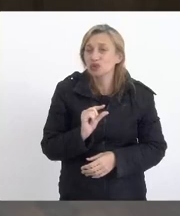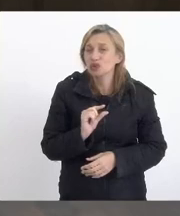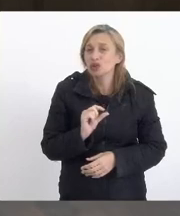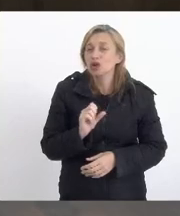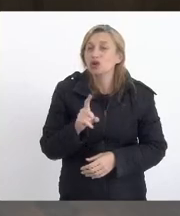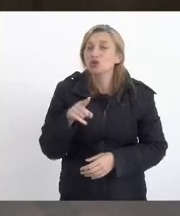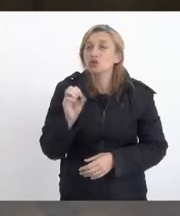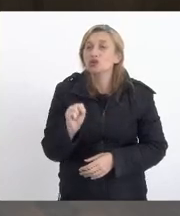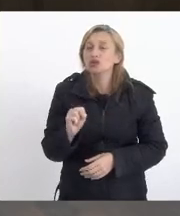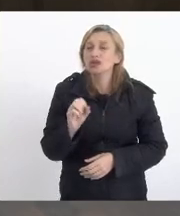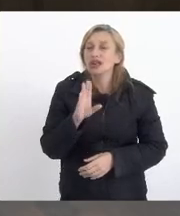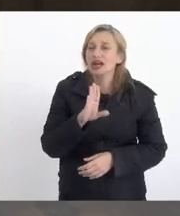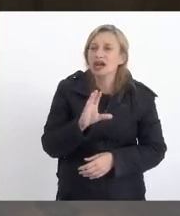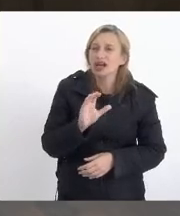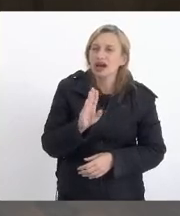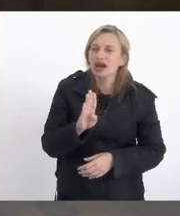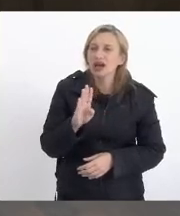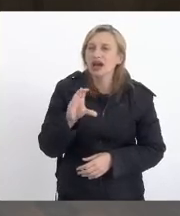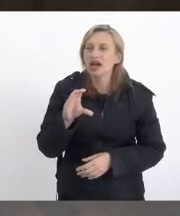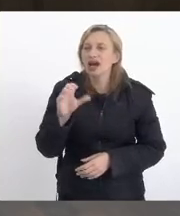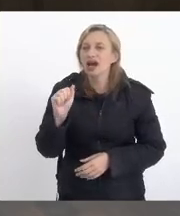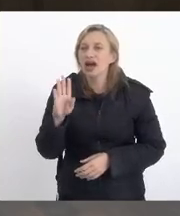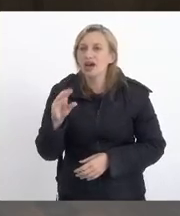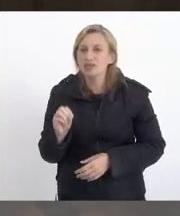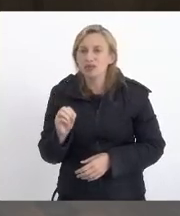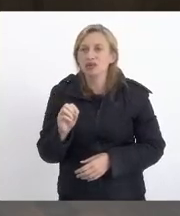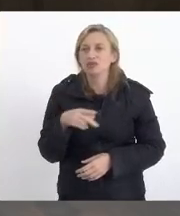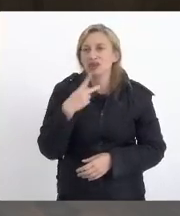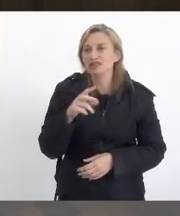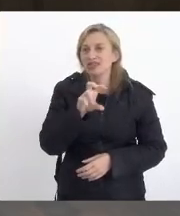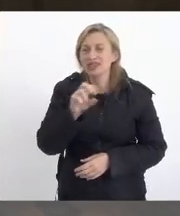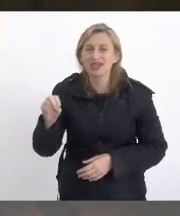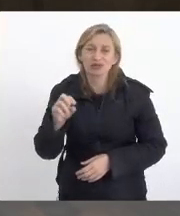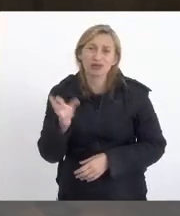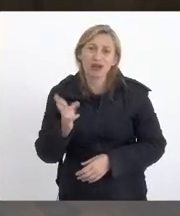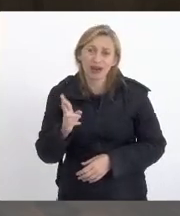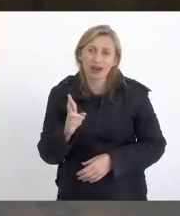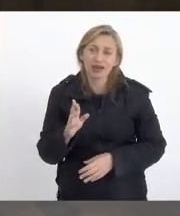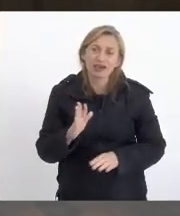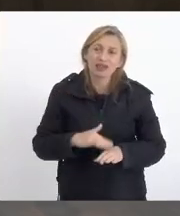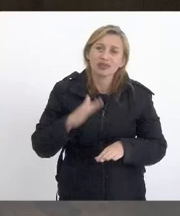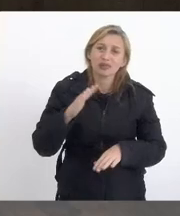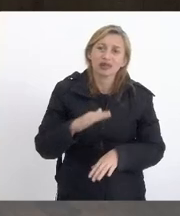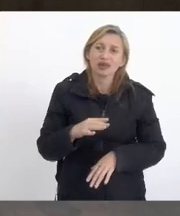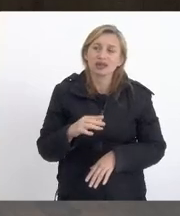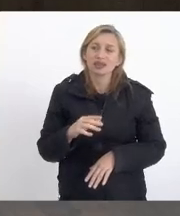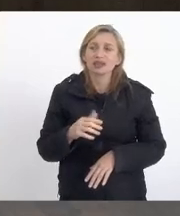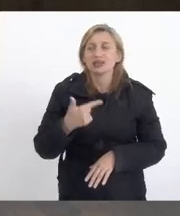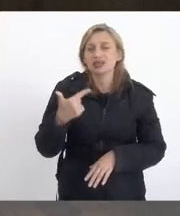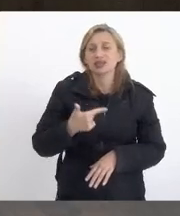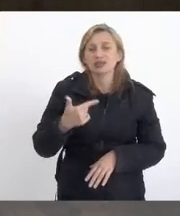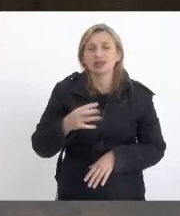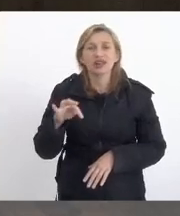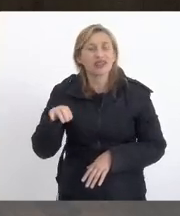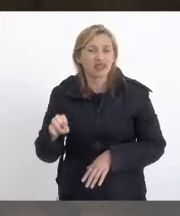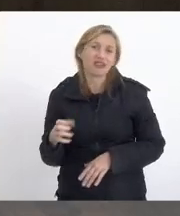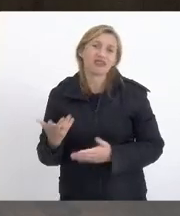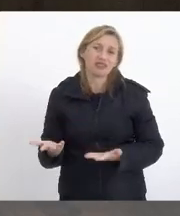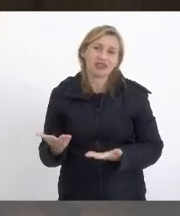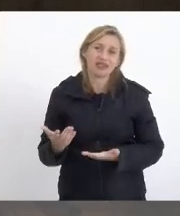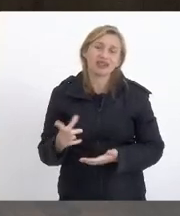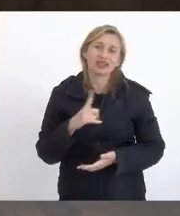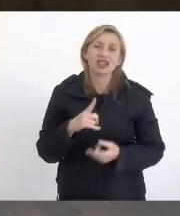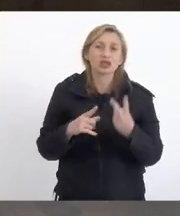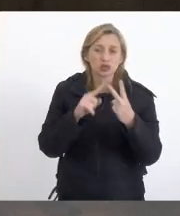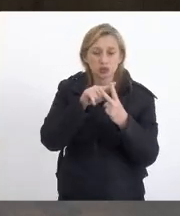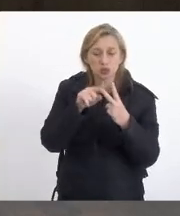cabo. Nós estamos falando de um incremento de R$500, que seria aumentar para um soldo de segundo tenente. Porque existem